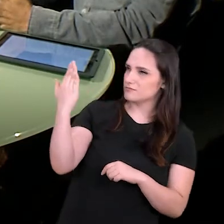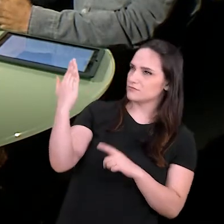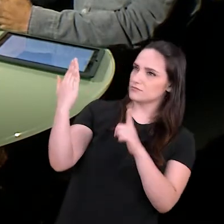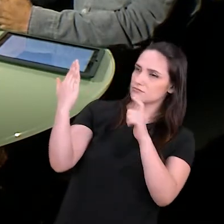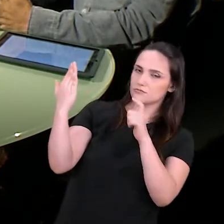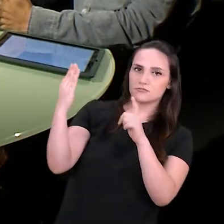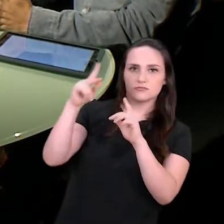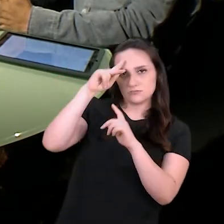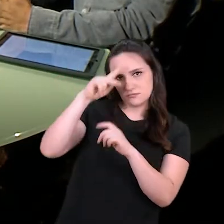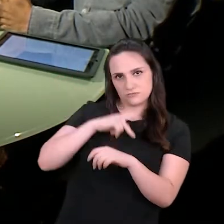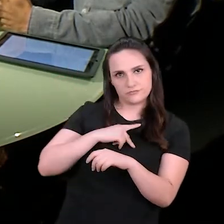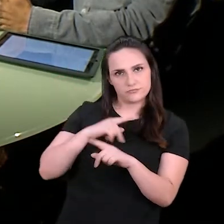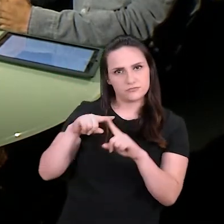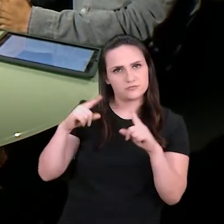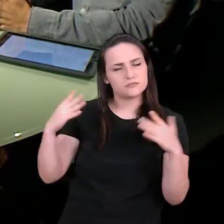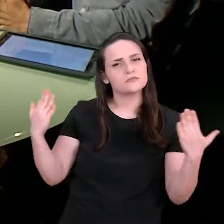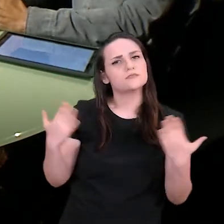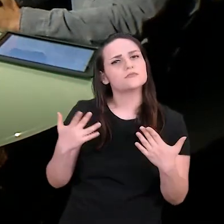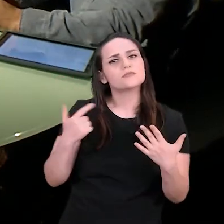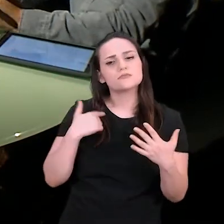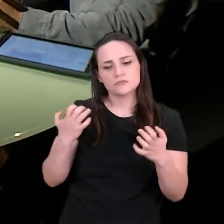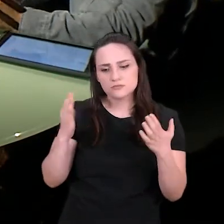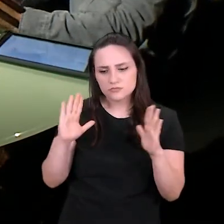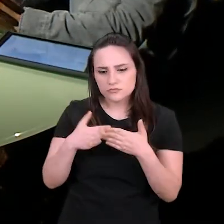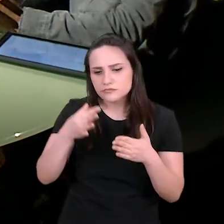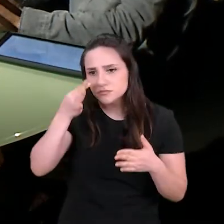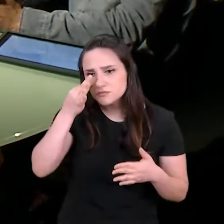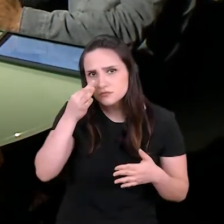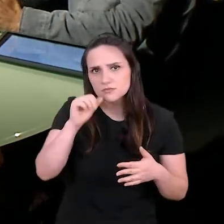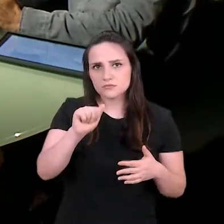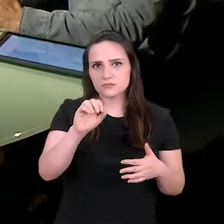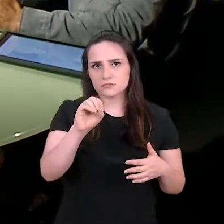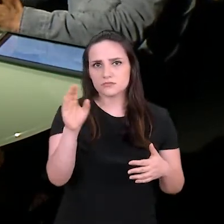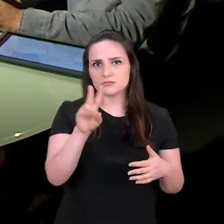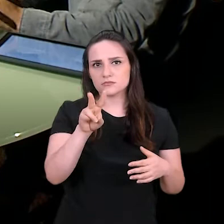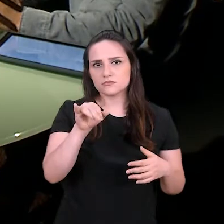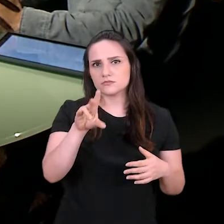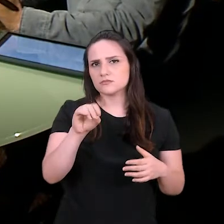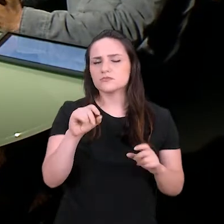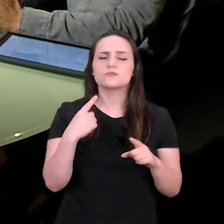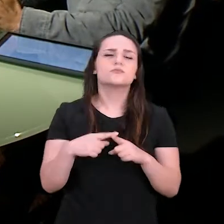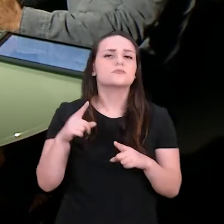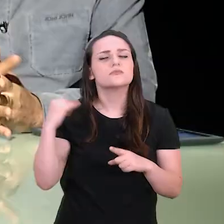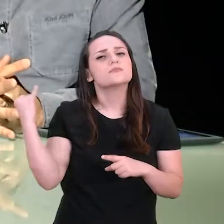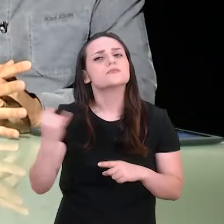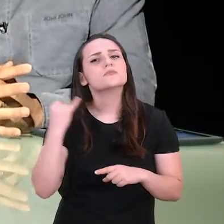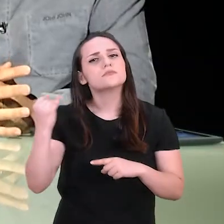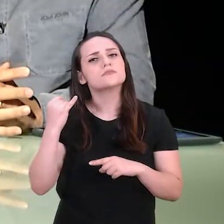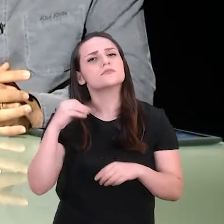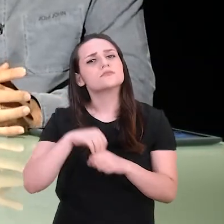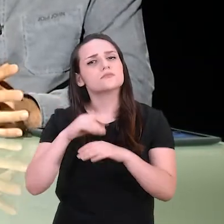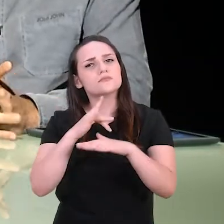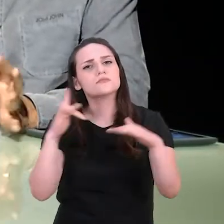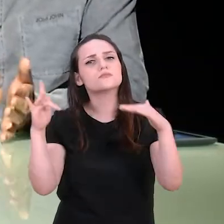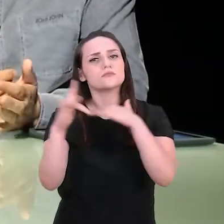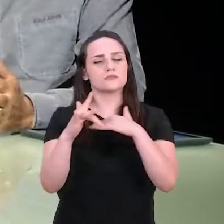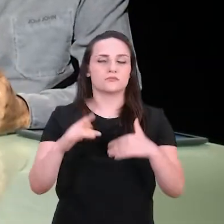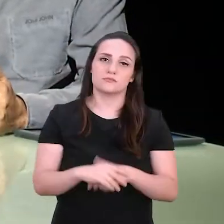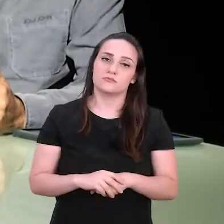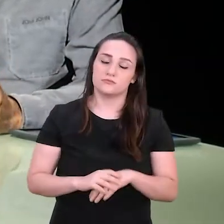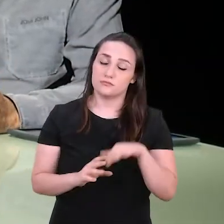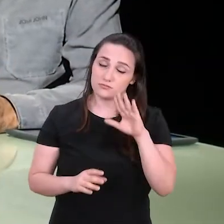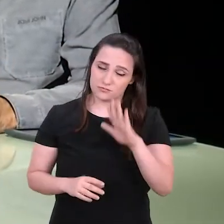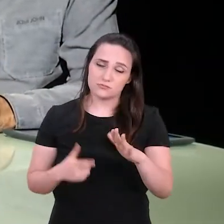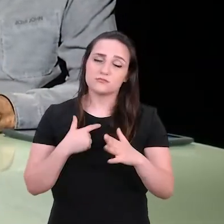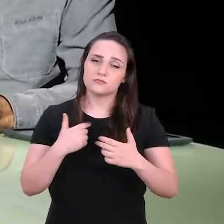Mas falando mais de ao vivo, por que ele é tão importante ainda mais em rede social? Olha, eu acho que ele está, e aí é uma coisa que